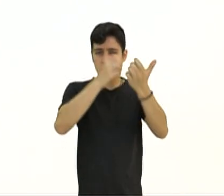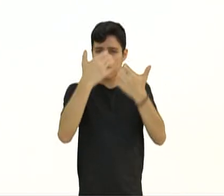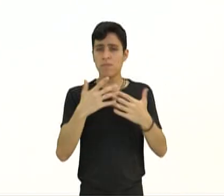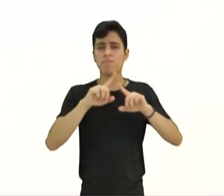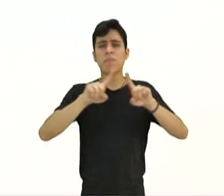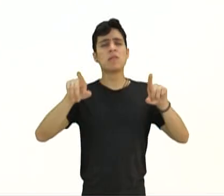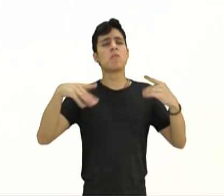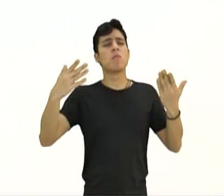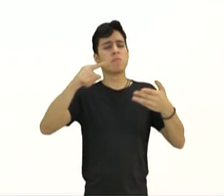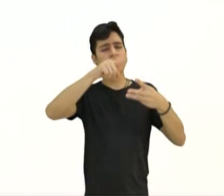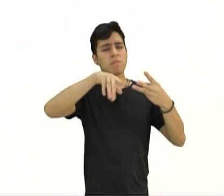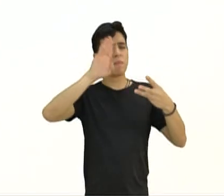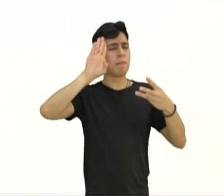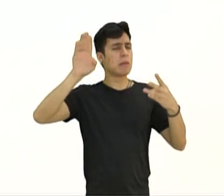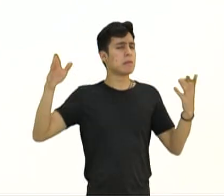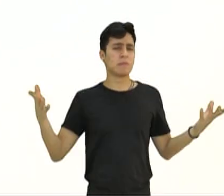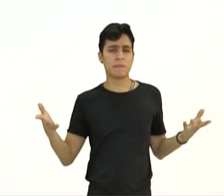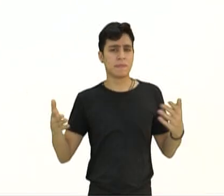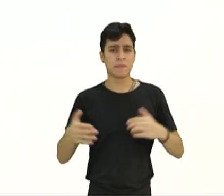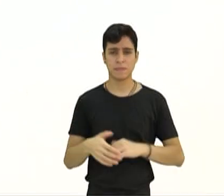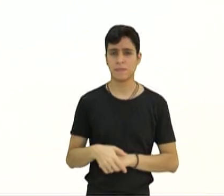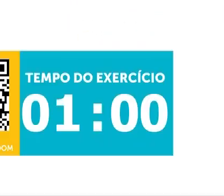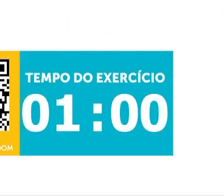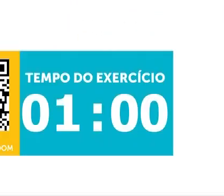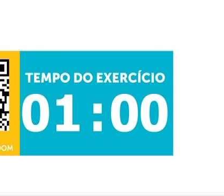fato principal?